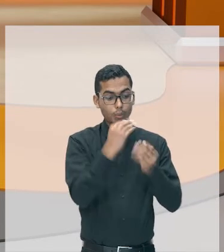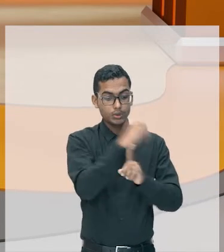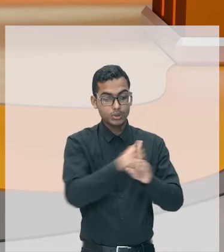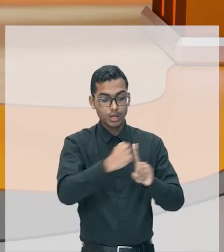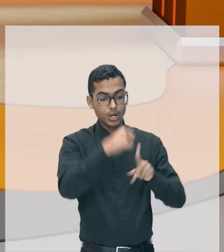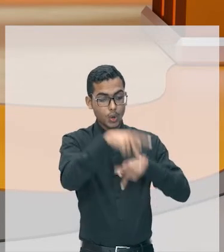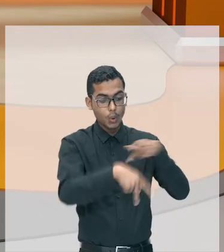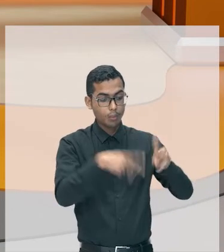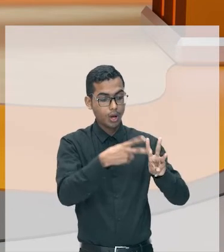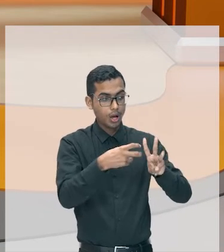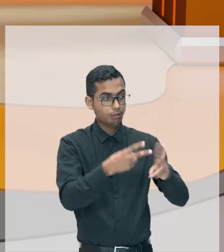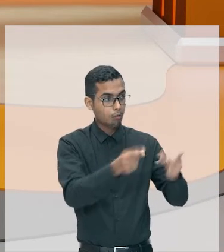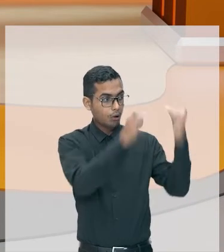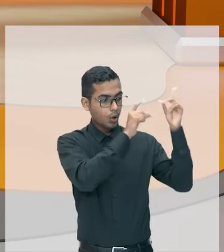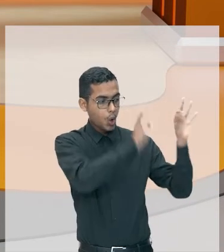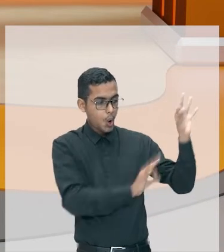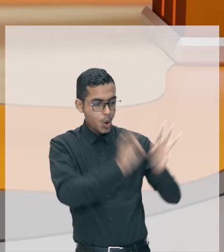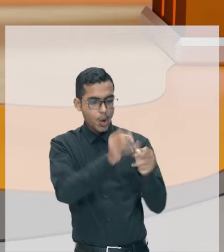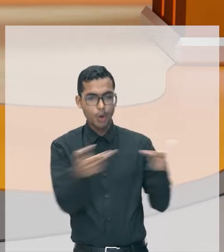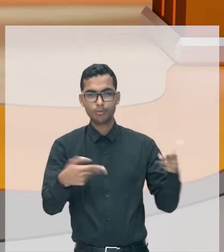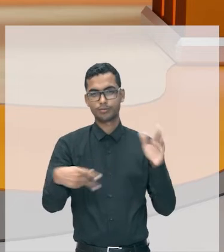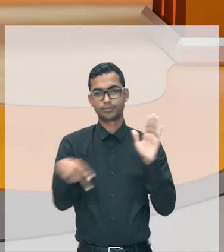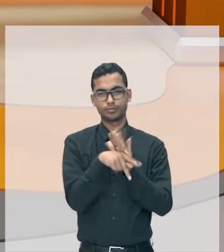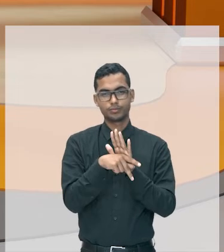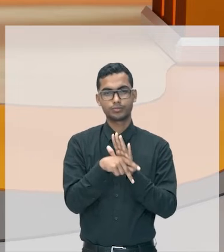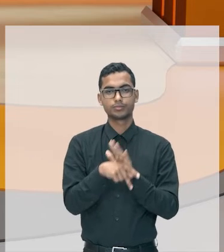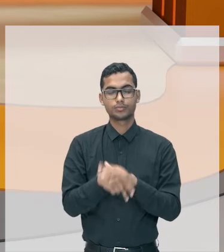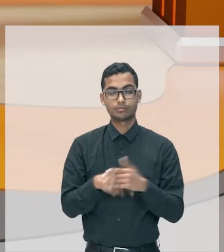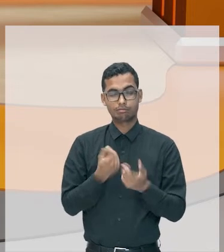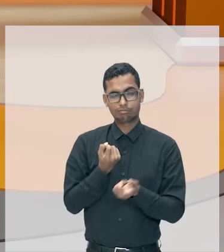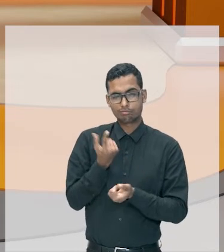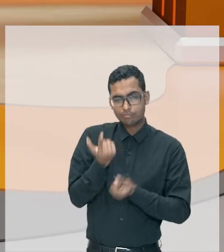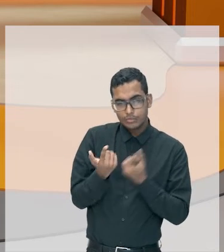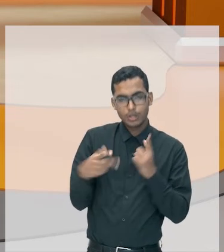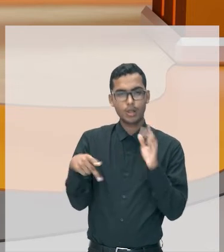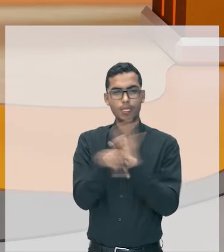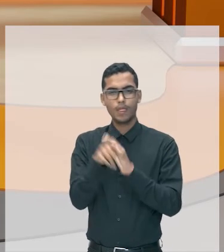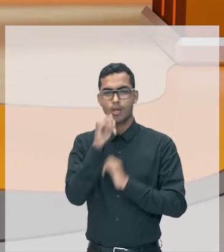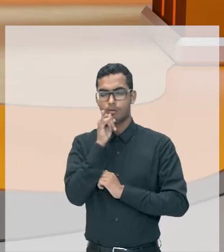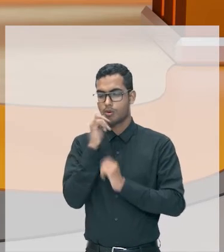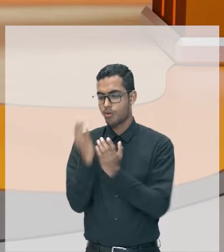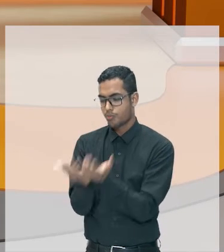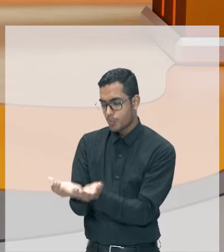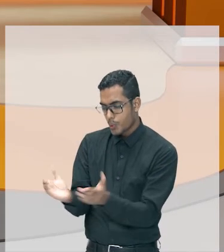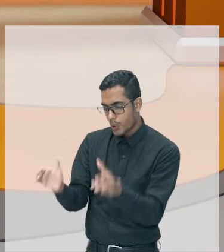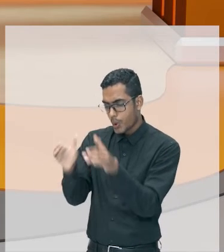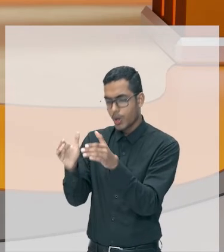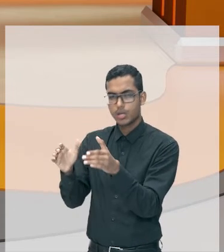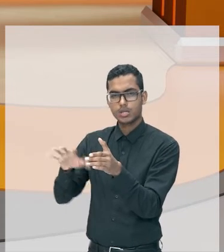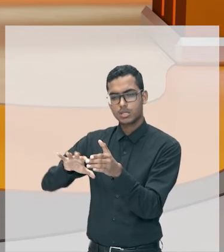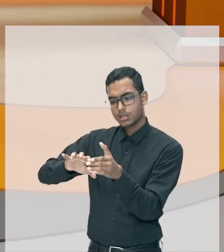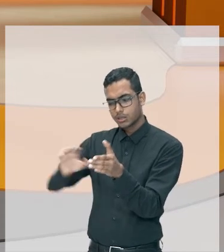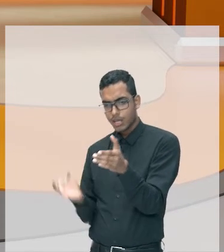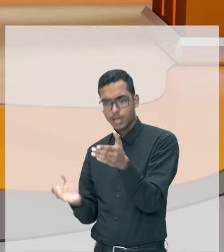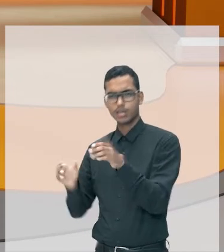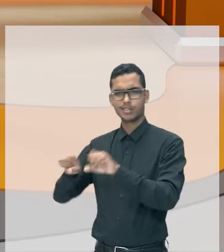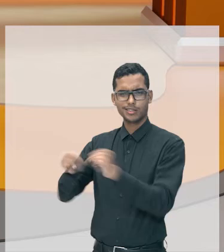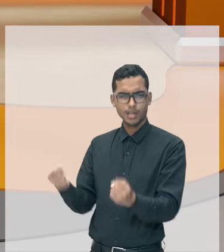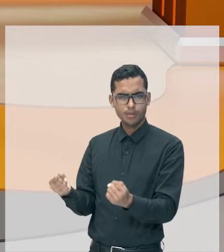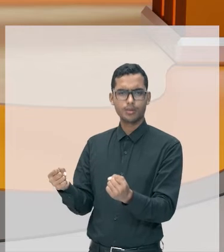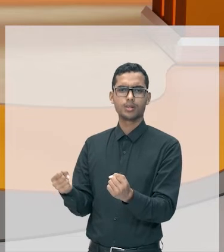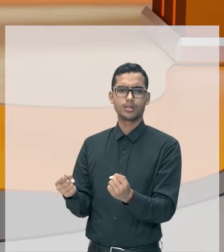se organizavam. Às vezes, uma tigela, alguma coisa, uma vasilha quebrada, de um assentamento onde tinha